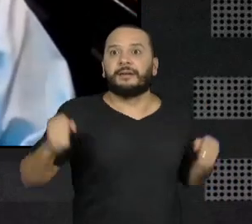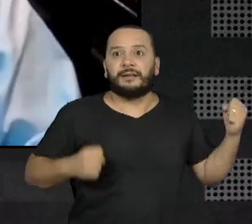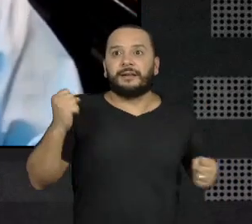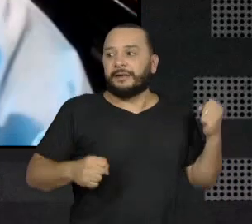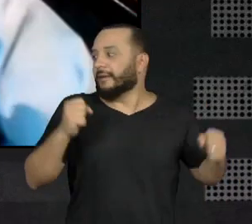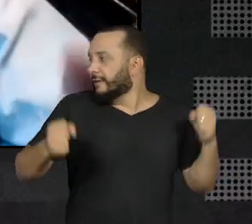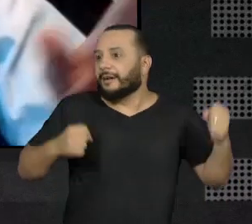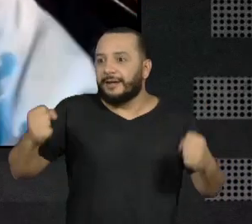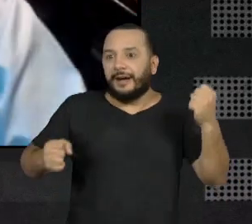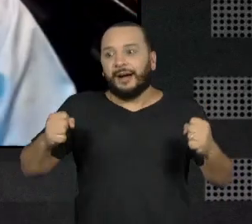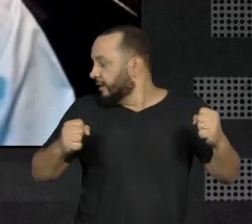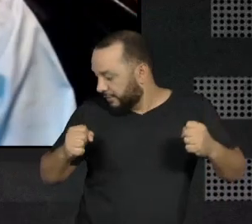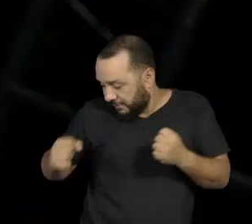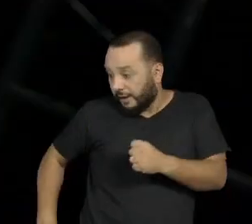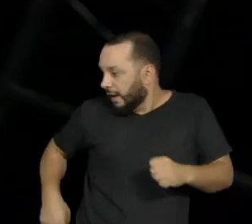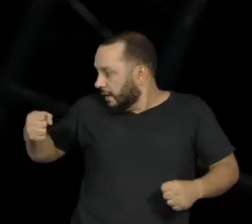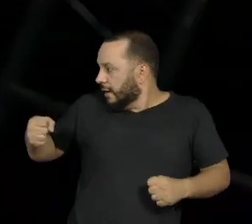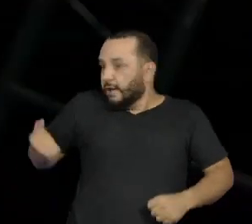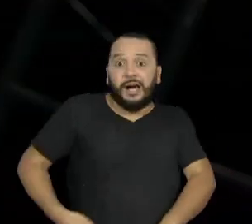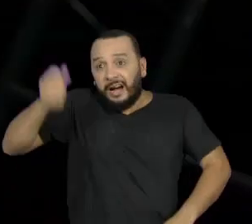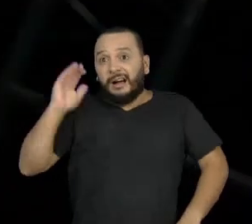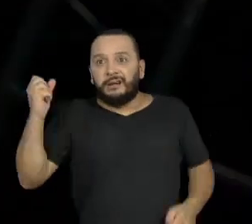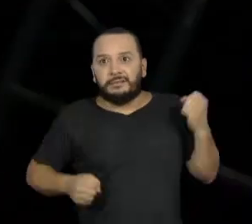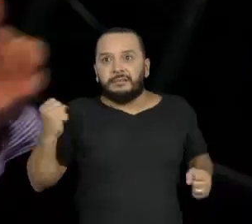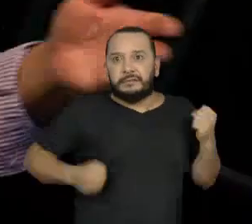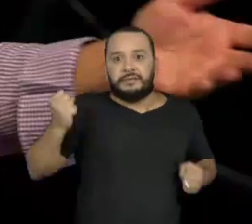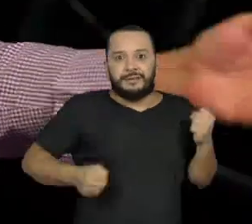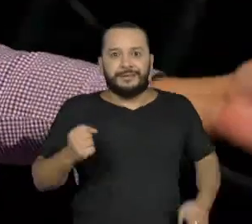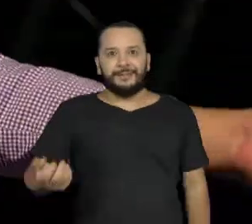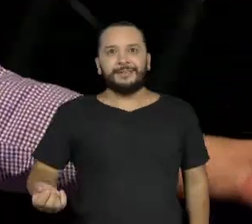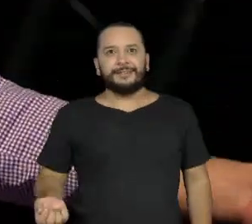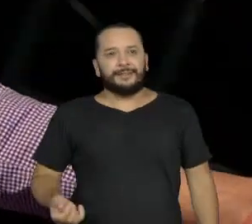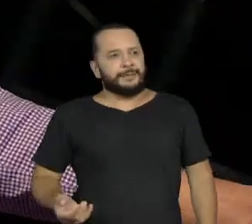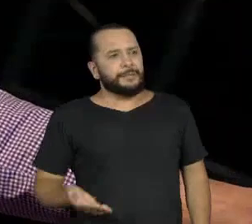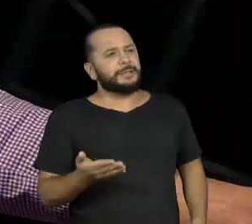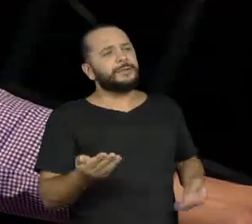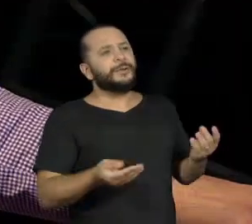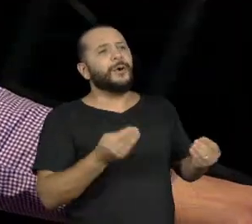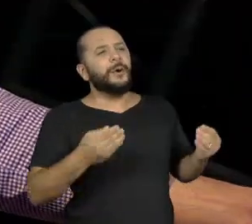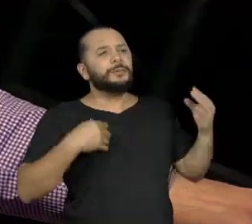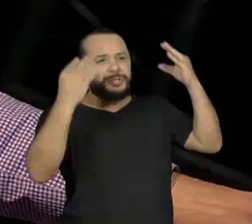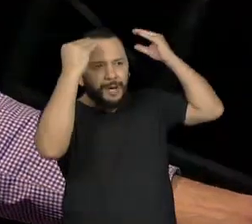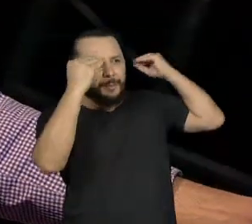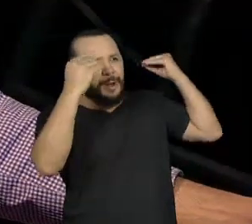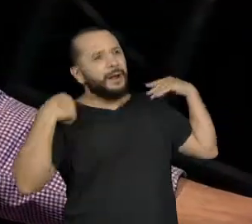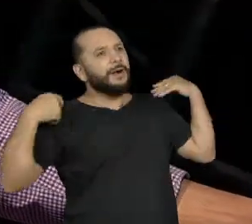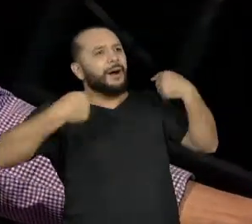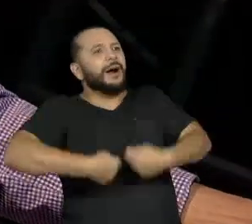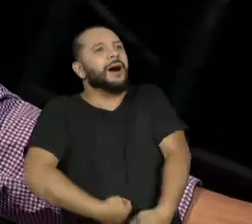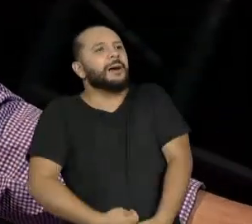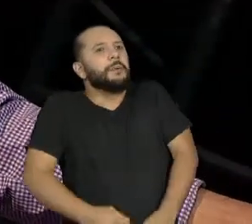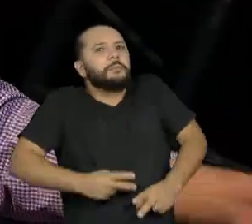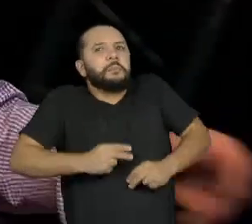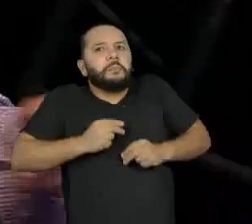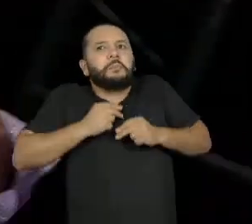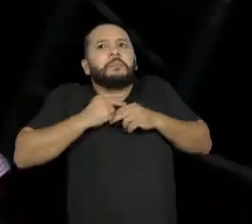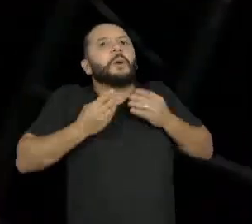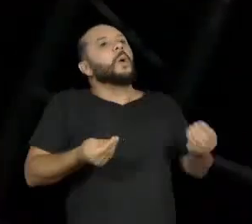fora e continuei incólume. Mas e o gabardine e o chapéu? A capa de gabardine e o